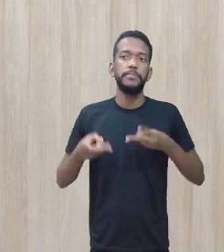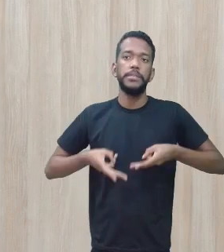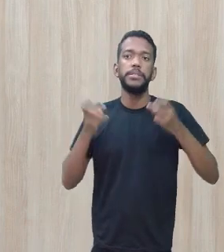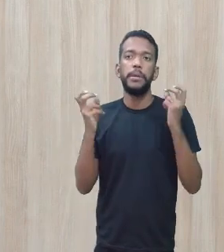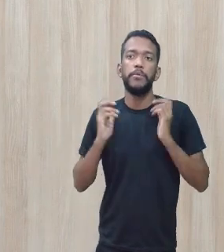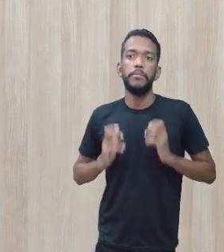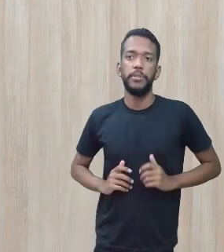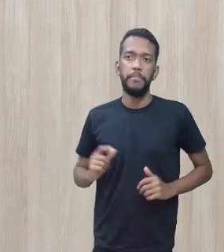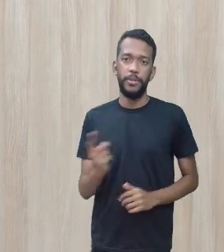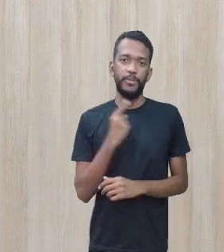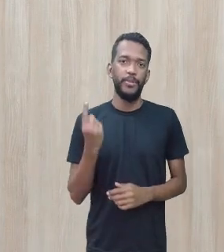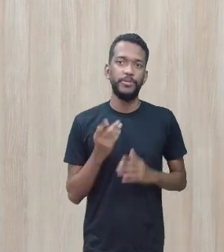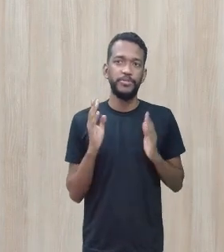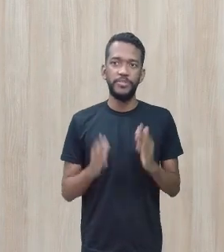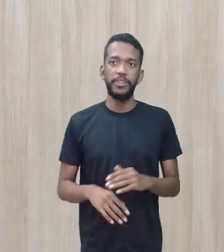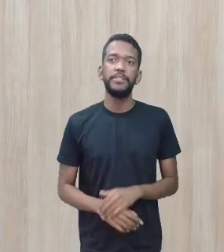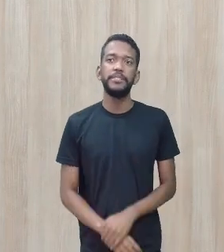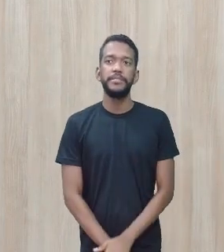comportamento nosso.